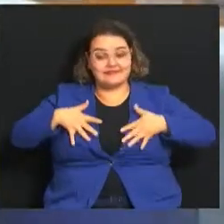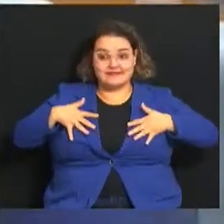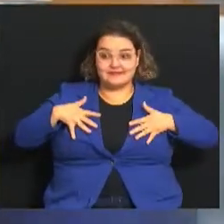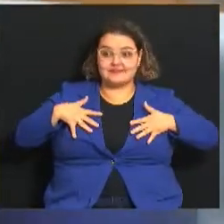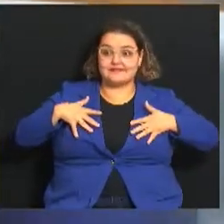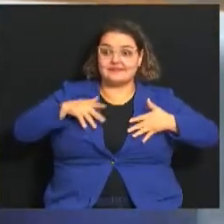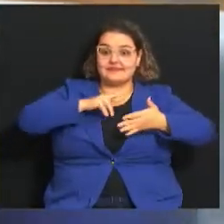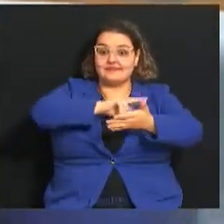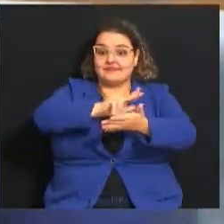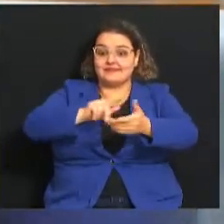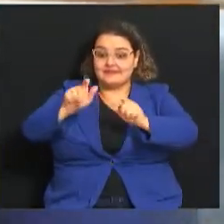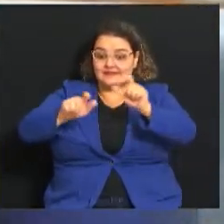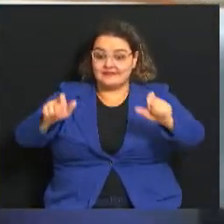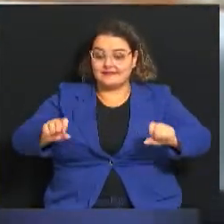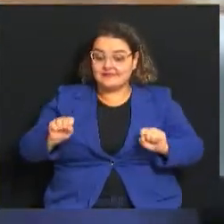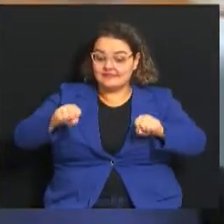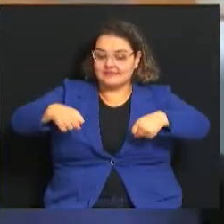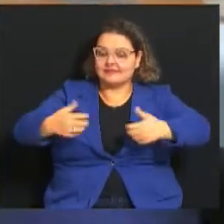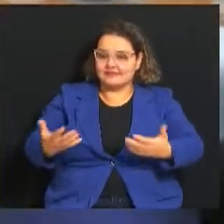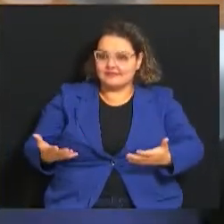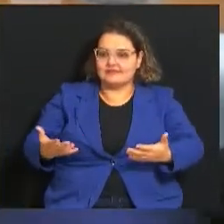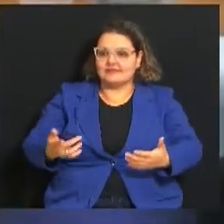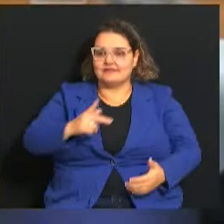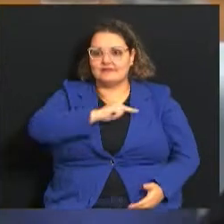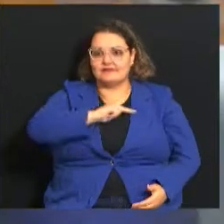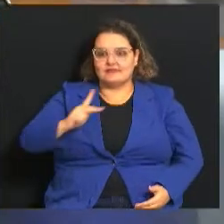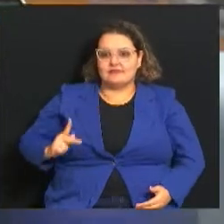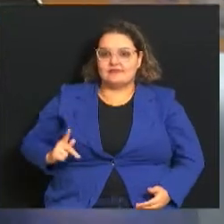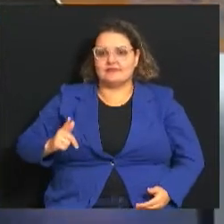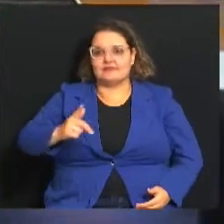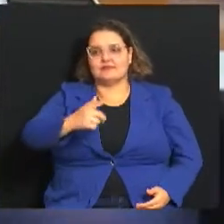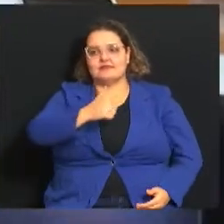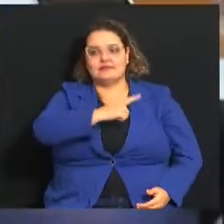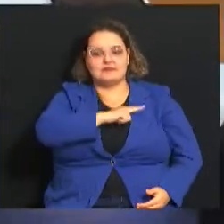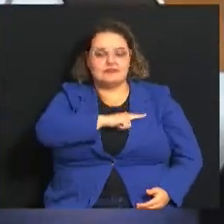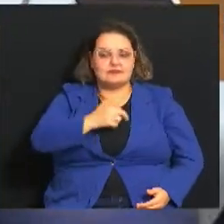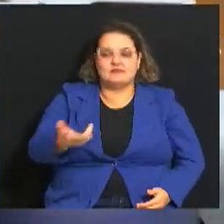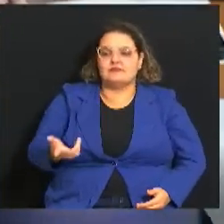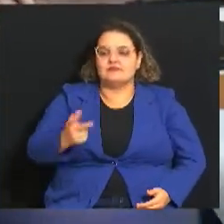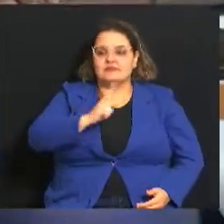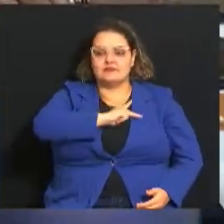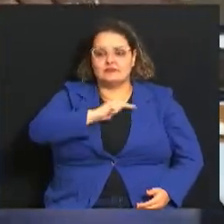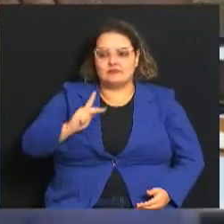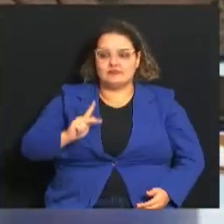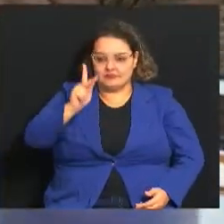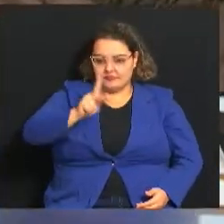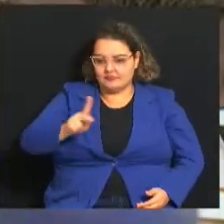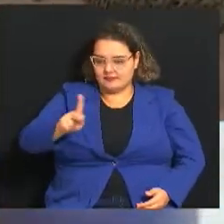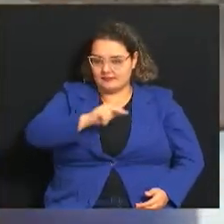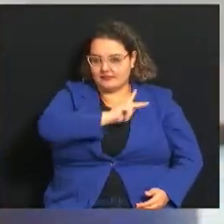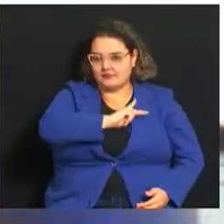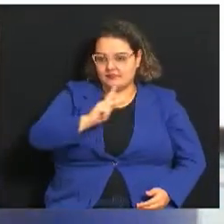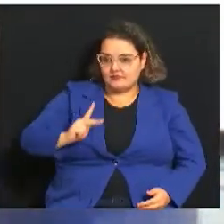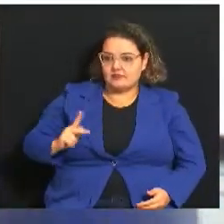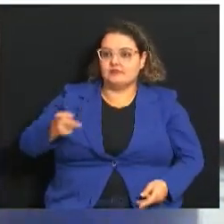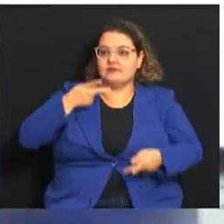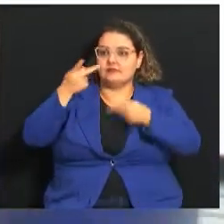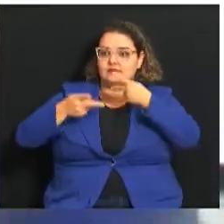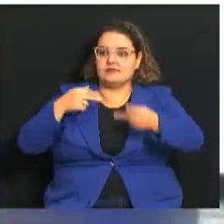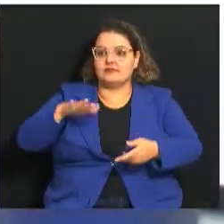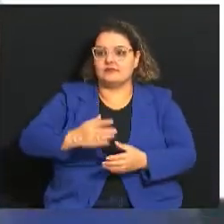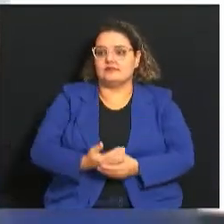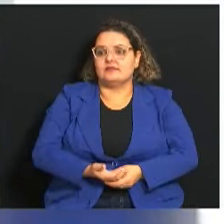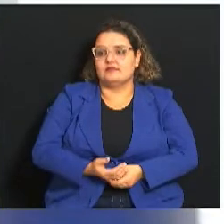aqui levantando essa bandeira, presidente do Guarani, da Ponte, não é? O vice-presidente da Ponte, enfim, gostaria que o senhor falasse um pouco mais sobre isso.